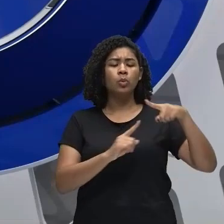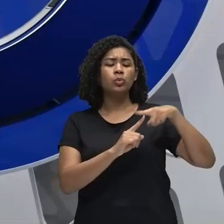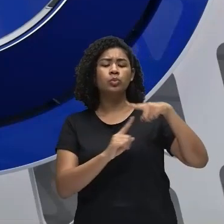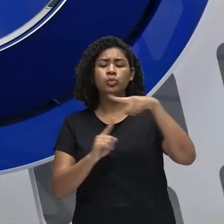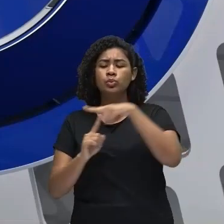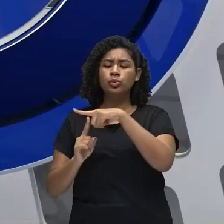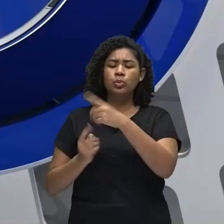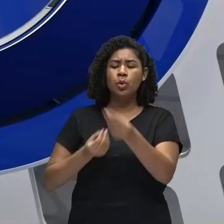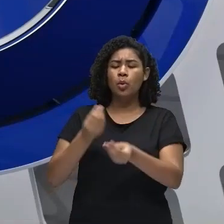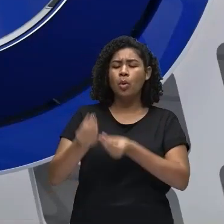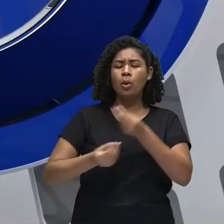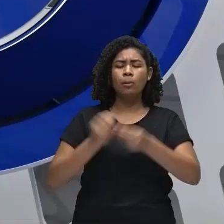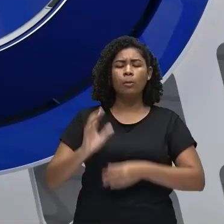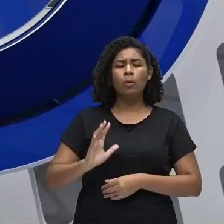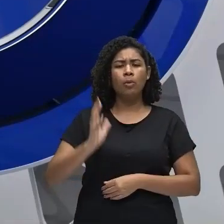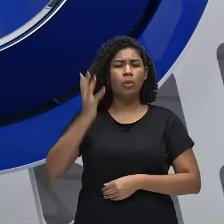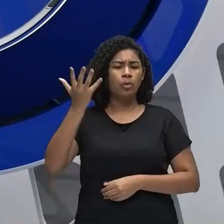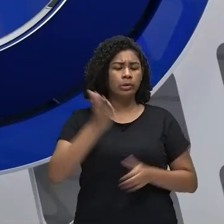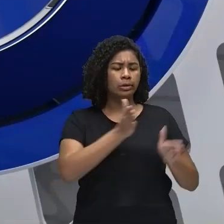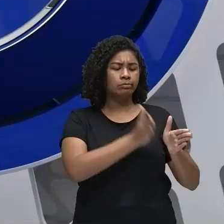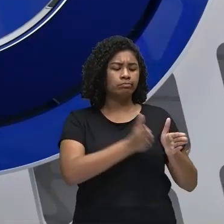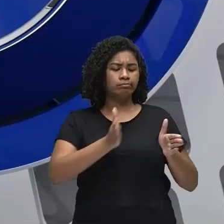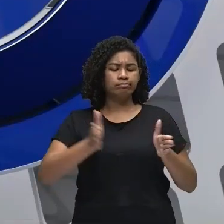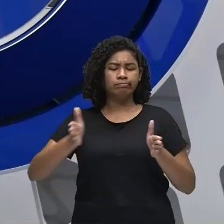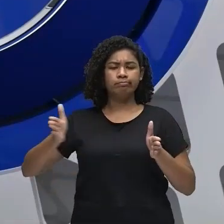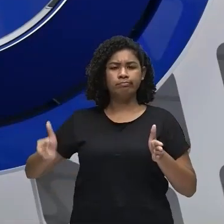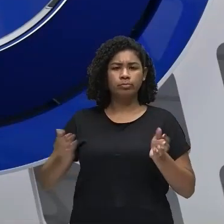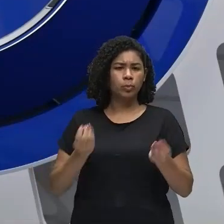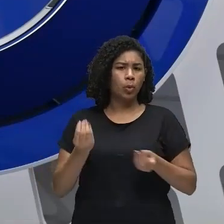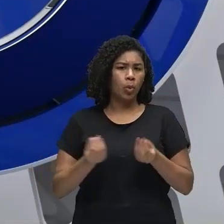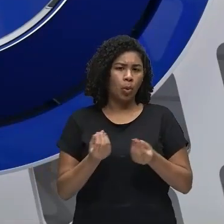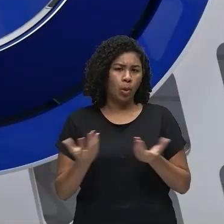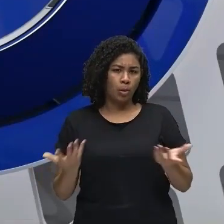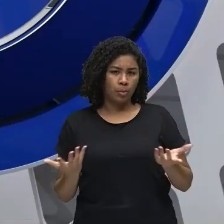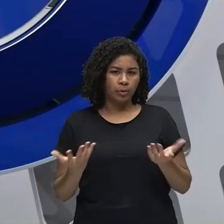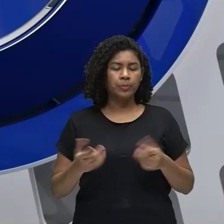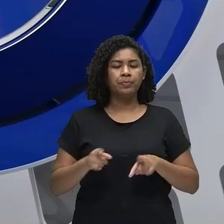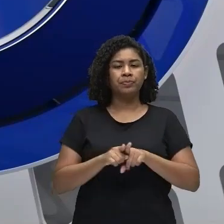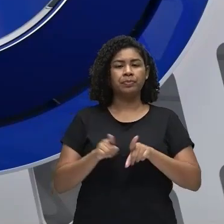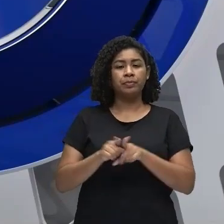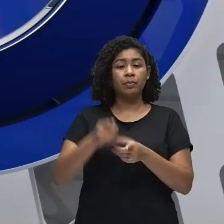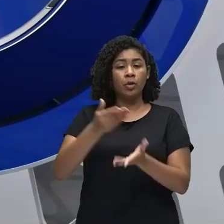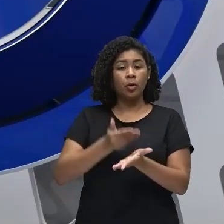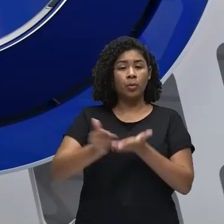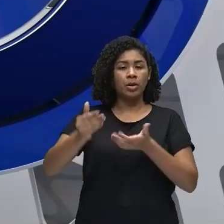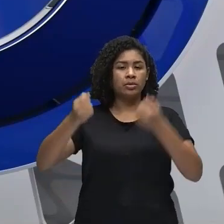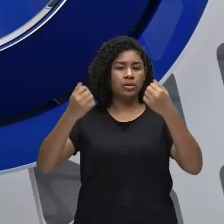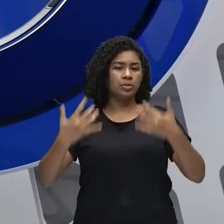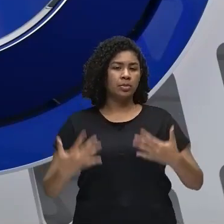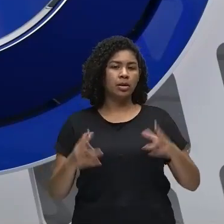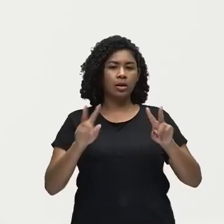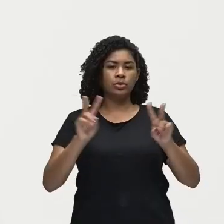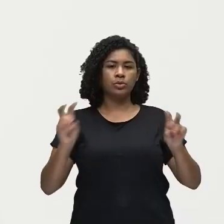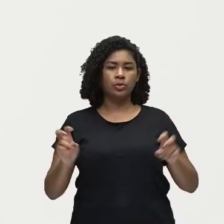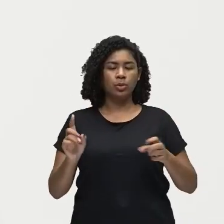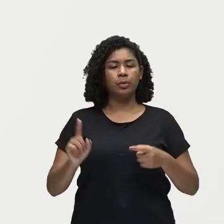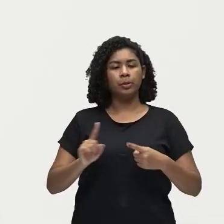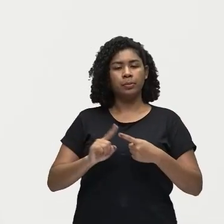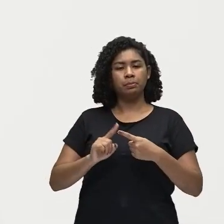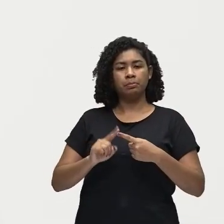como é que elas são classificadas, como elas são identificadas. E nós vamos começar pelas relações